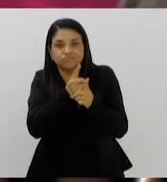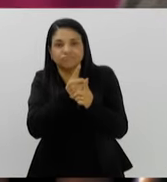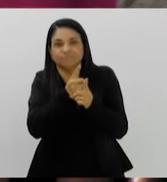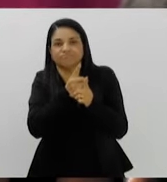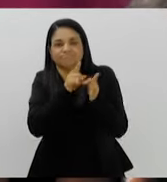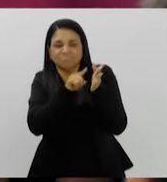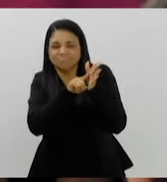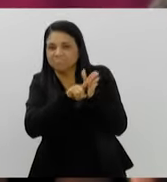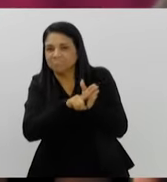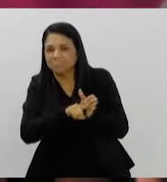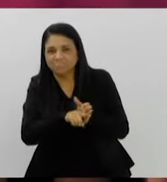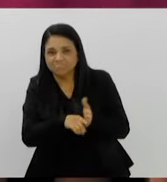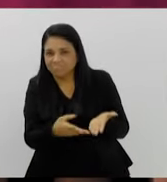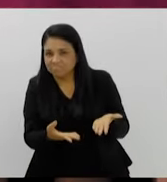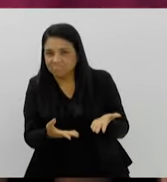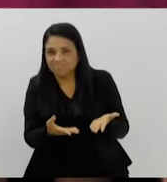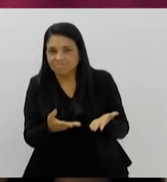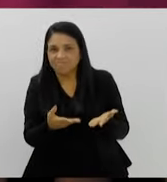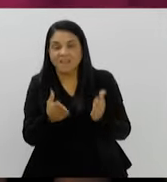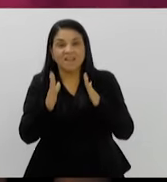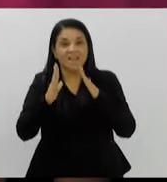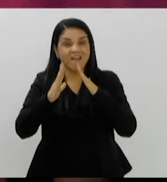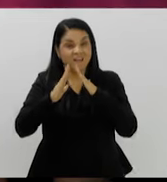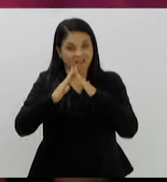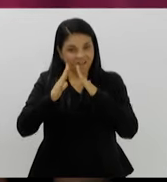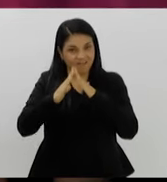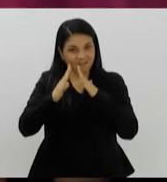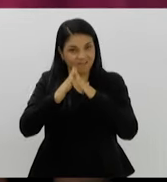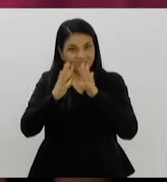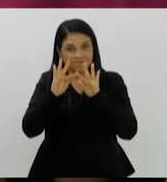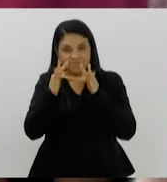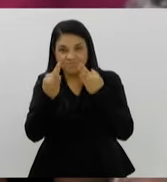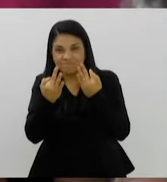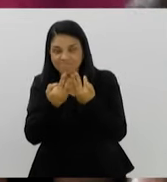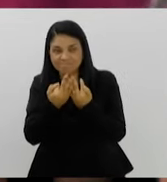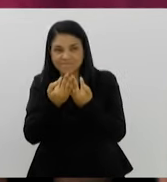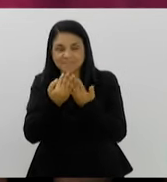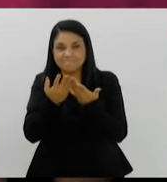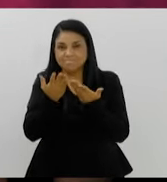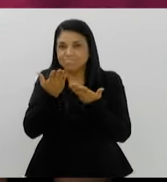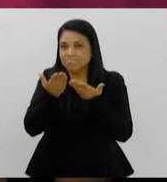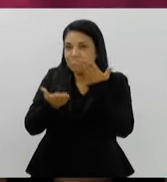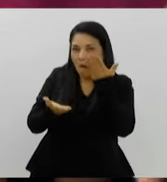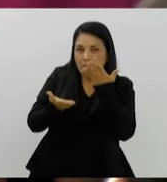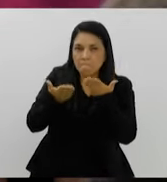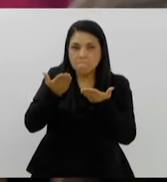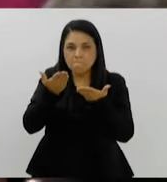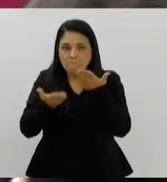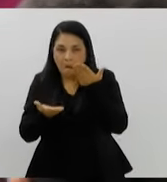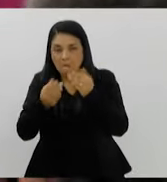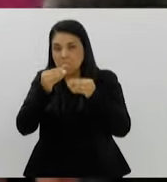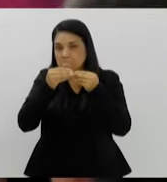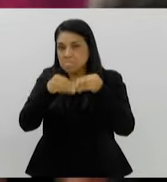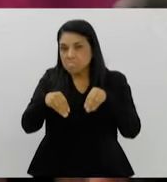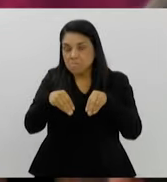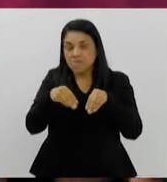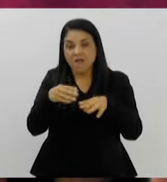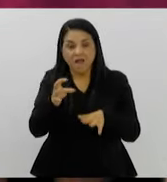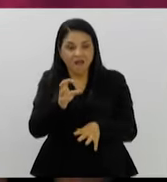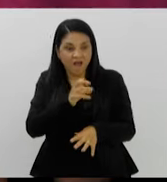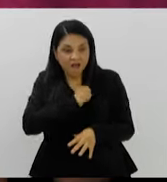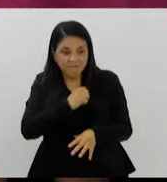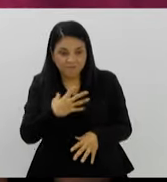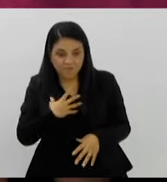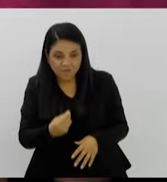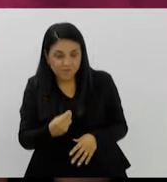muitos lares eh ficam em desequilíbrio Porque por mais que Amem não